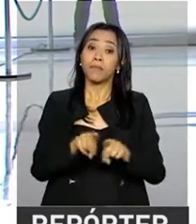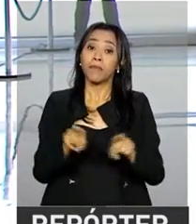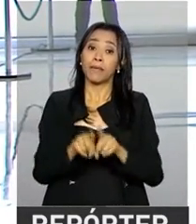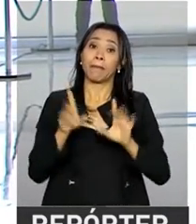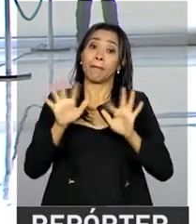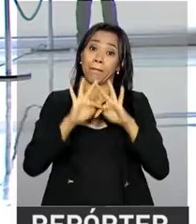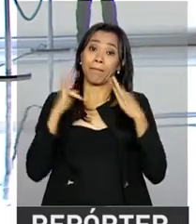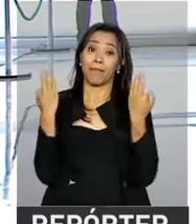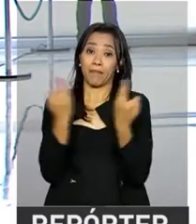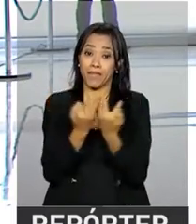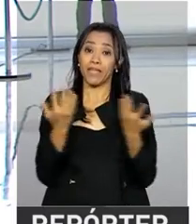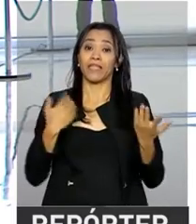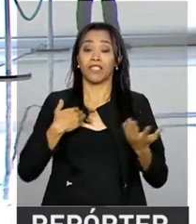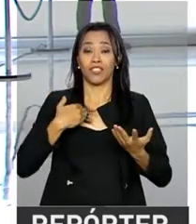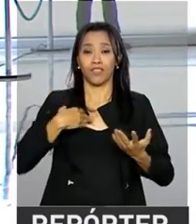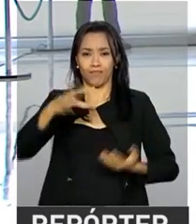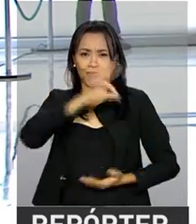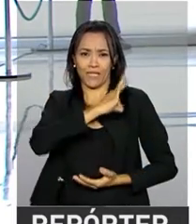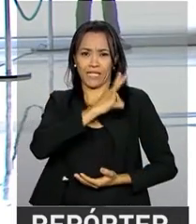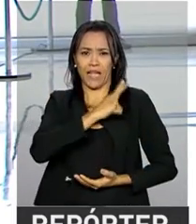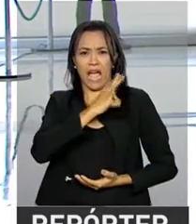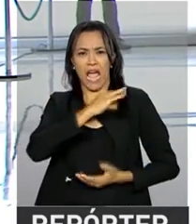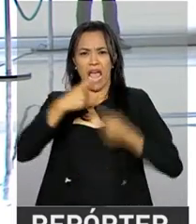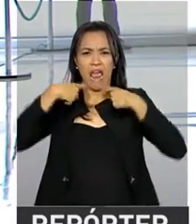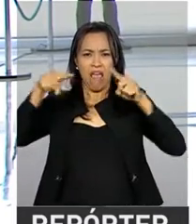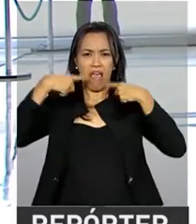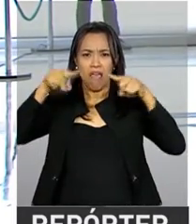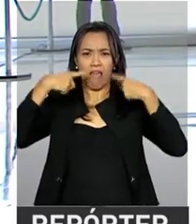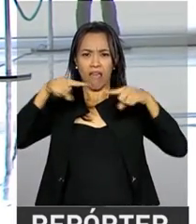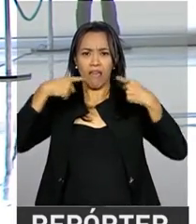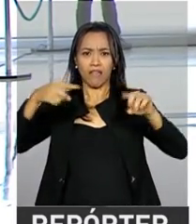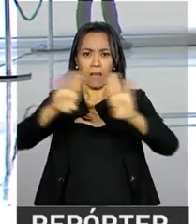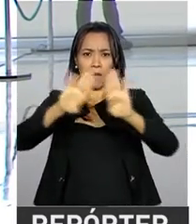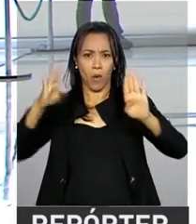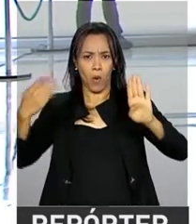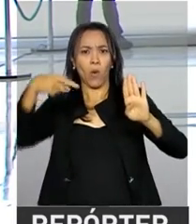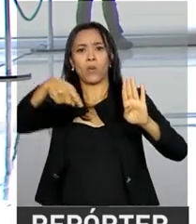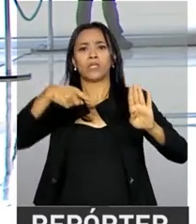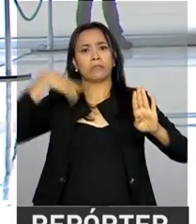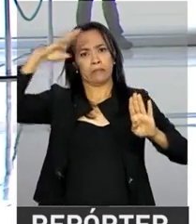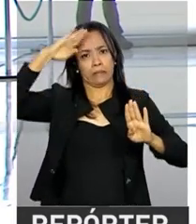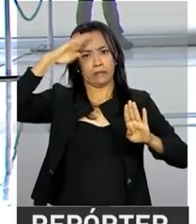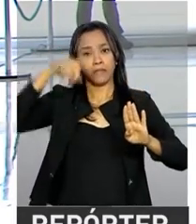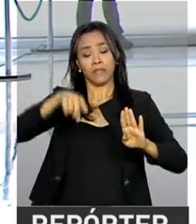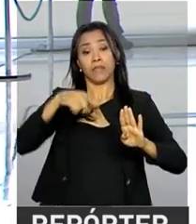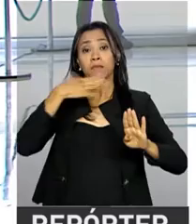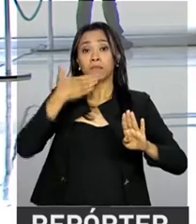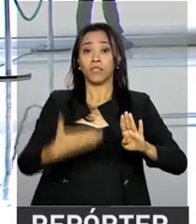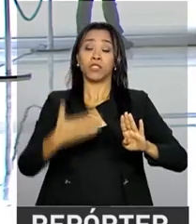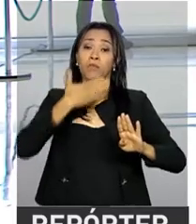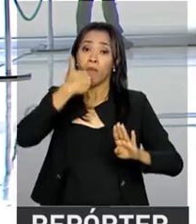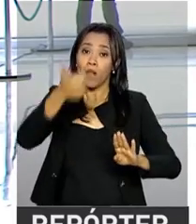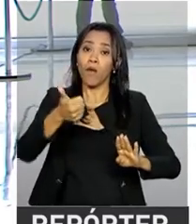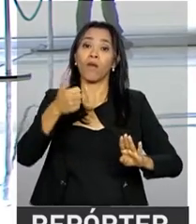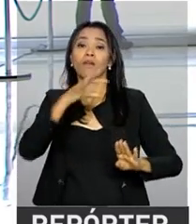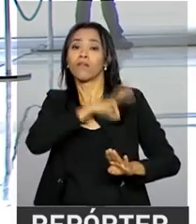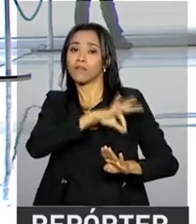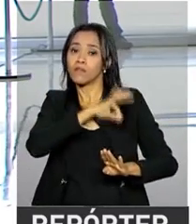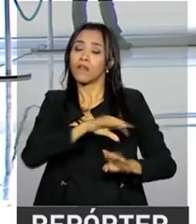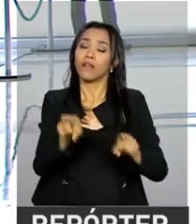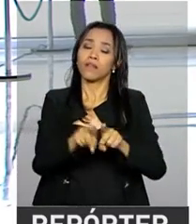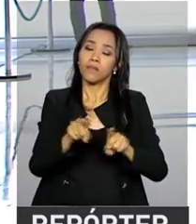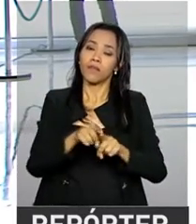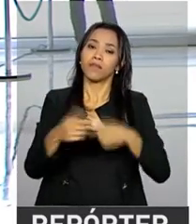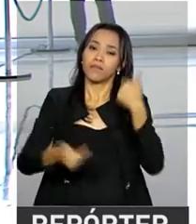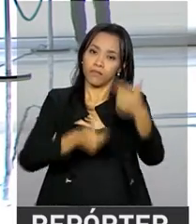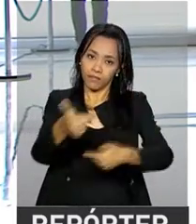nas portas dos batalhões, reivindicando salários atrasados e melhorias nas condições de trabalho.